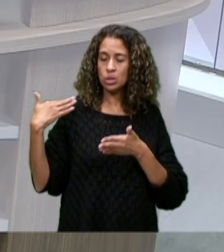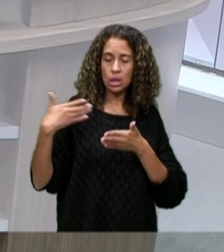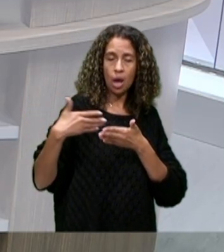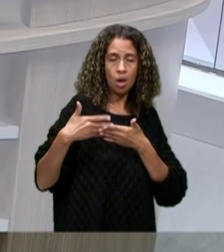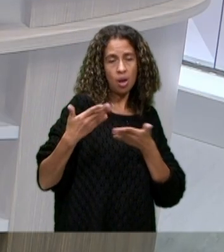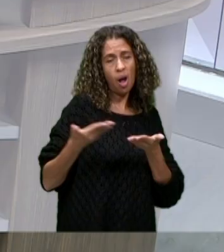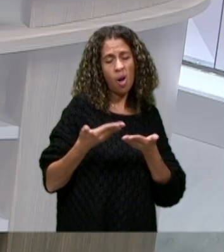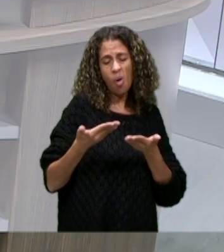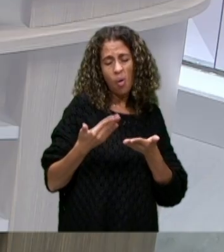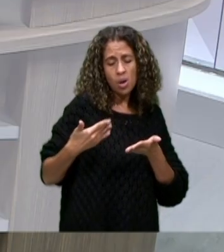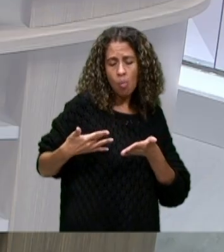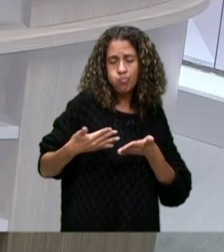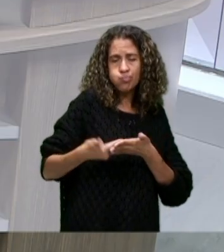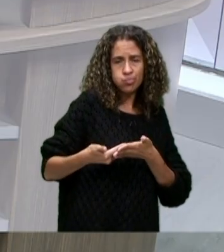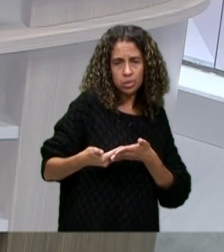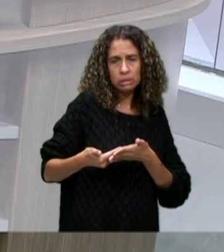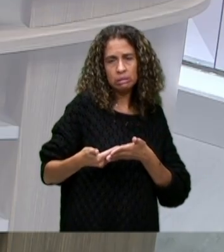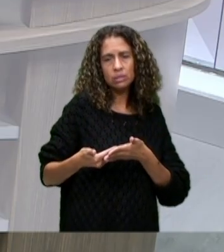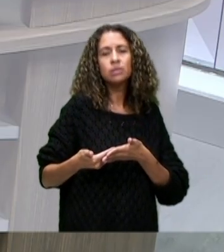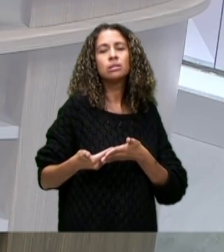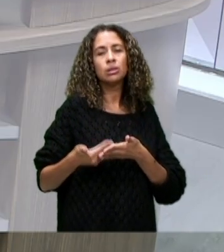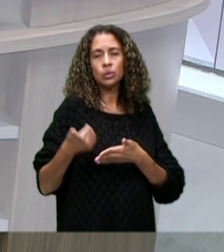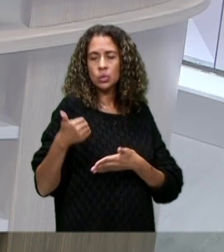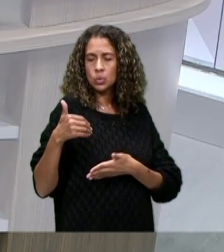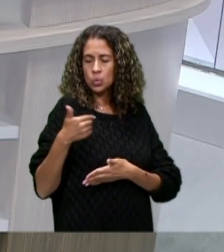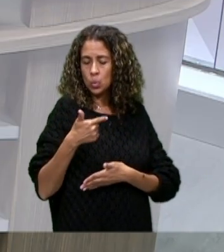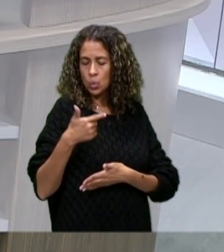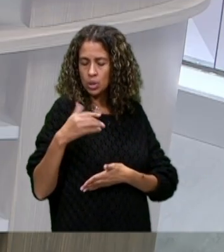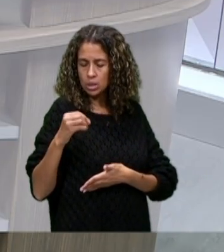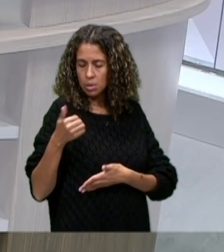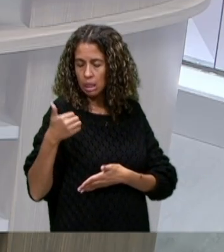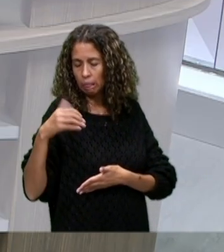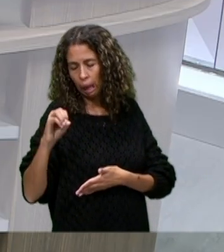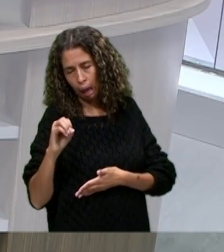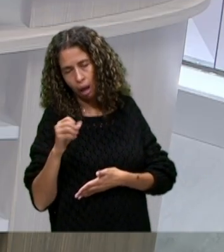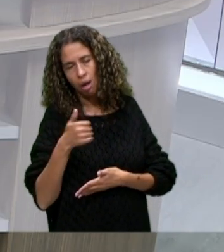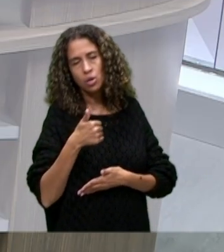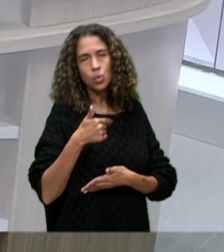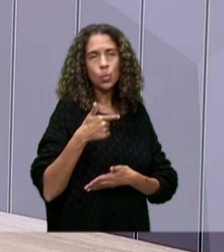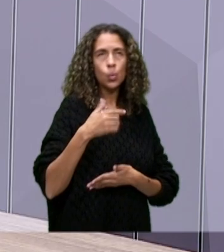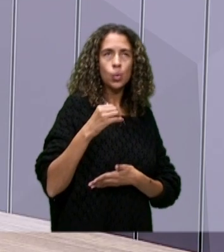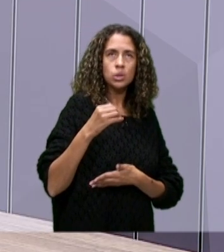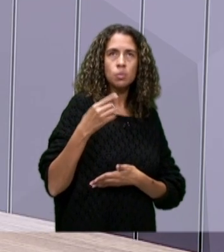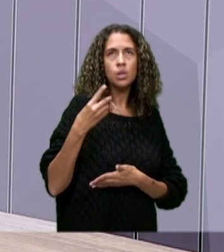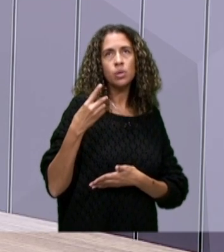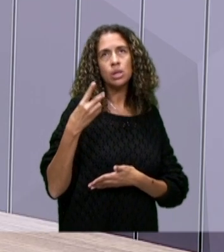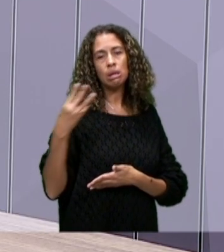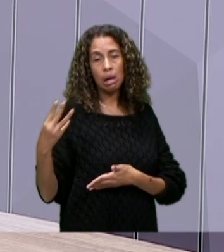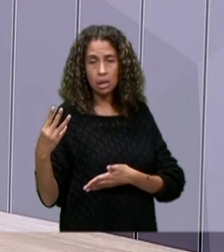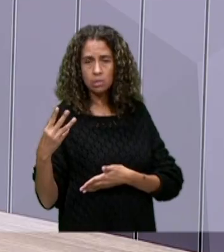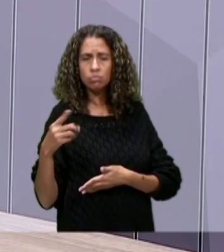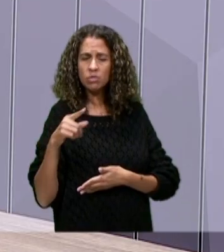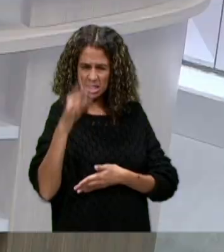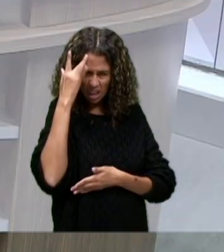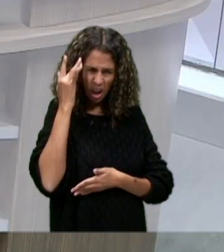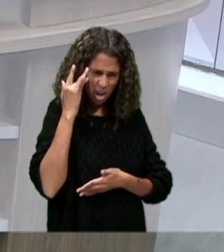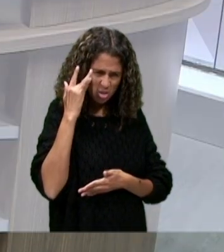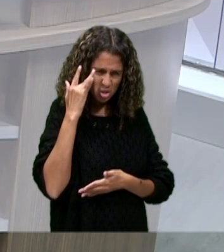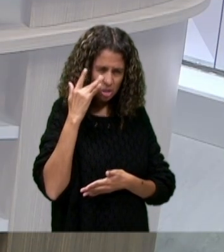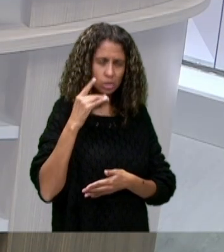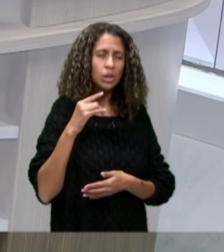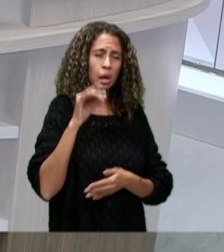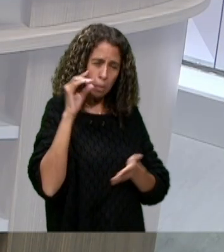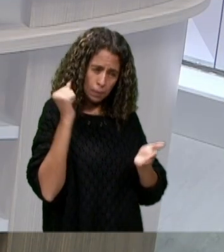anos, 2010, 13. 13. Você acha que 2013 foi um marco mesmo? É um